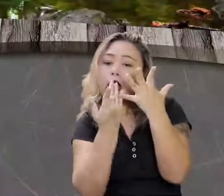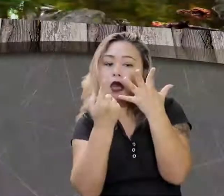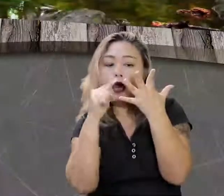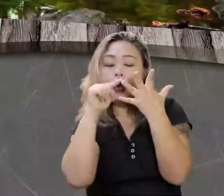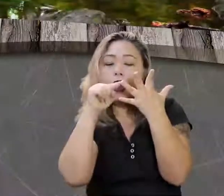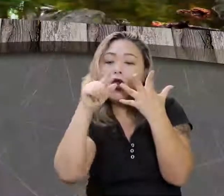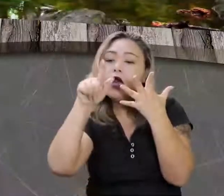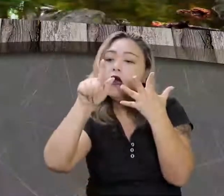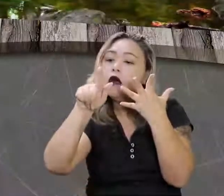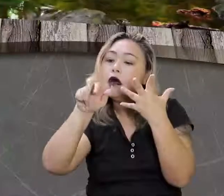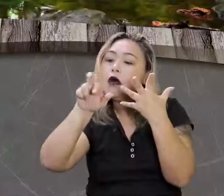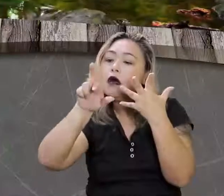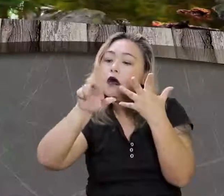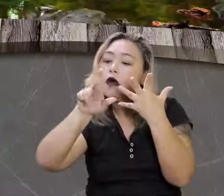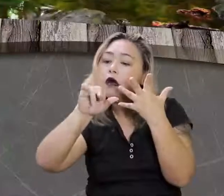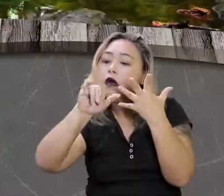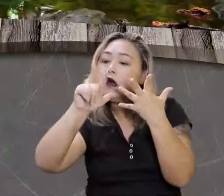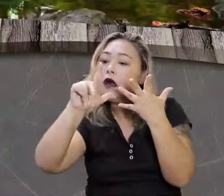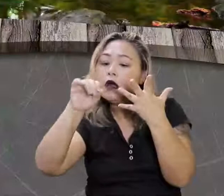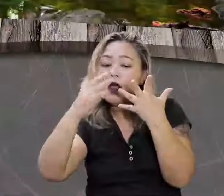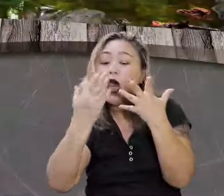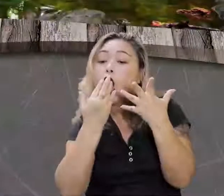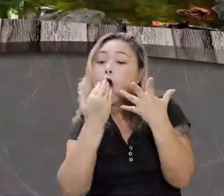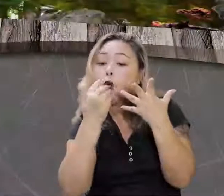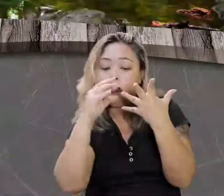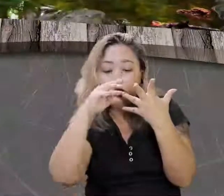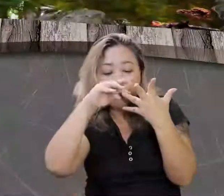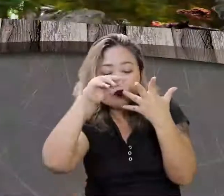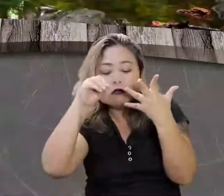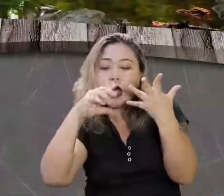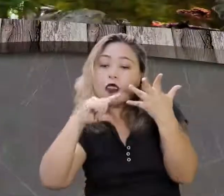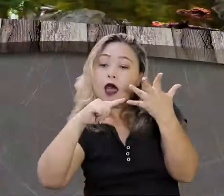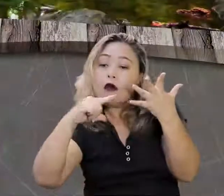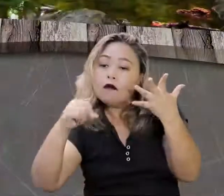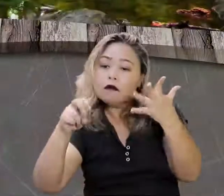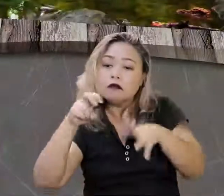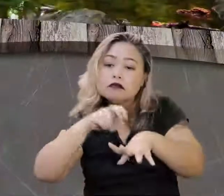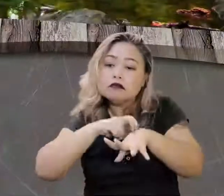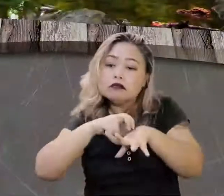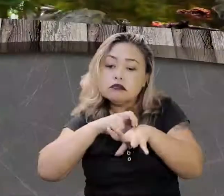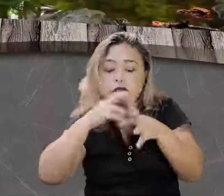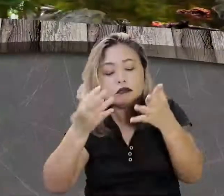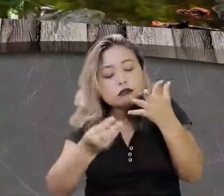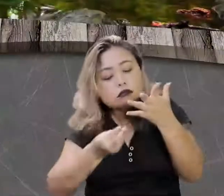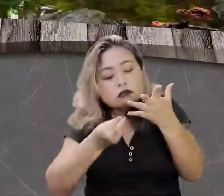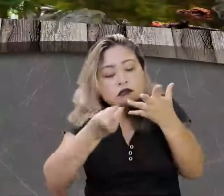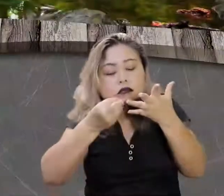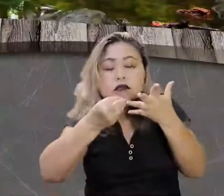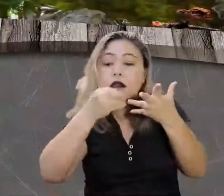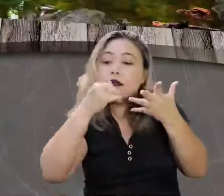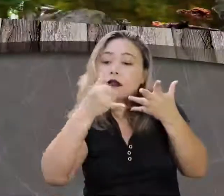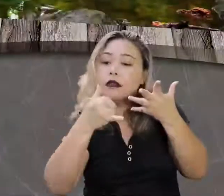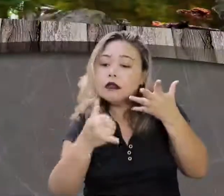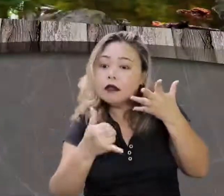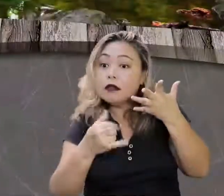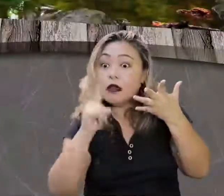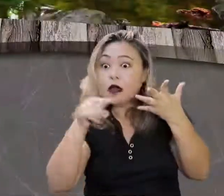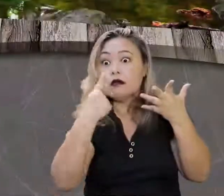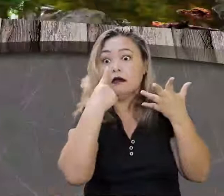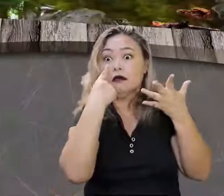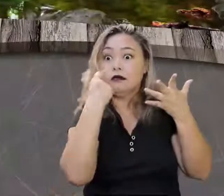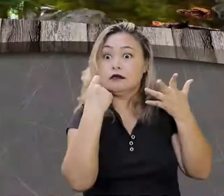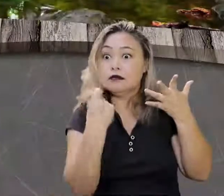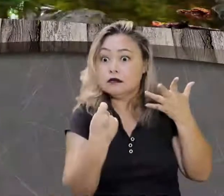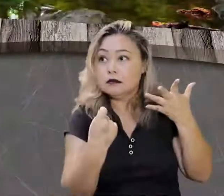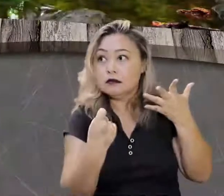alimentar dessa plantinha, das folhinhas dela, também vai estar recebendo energia. Agora, o